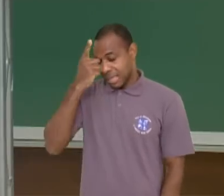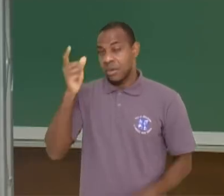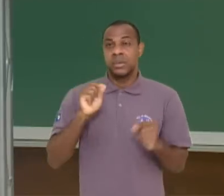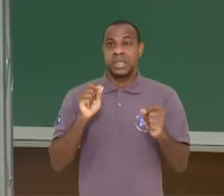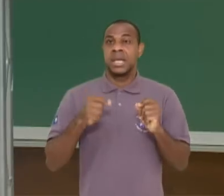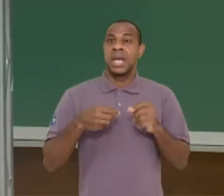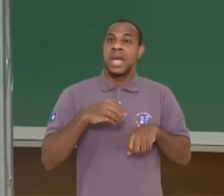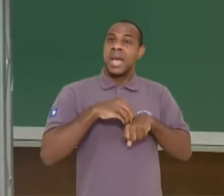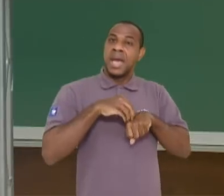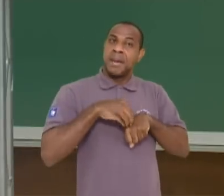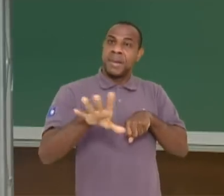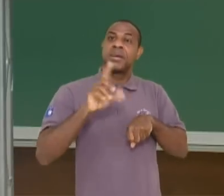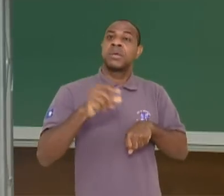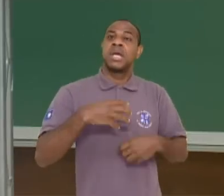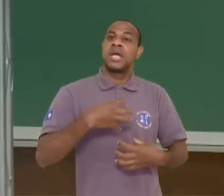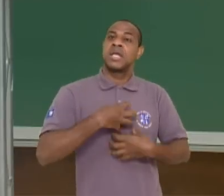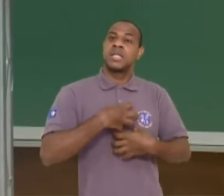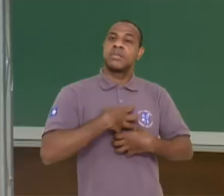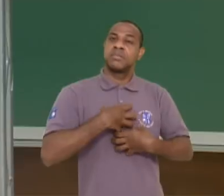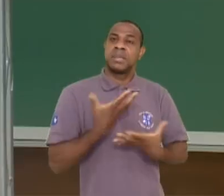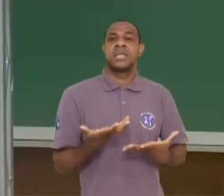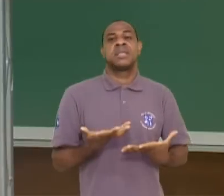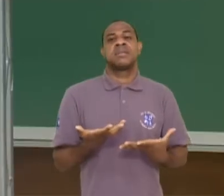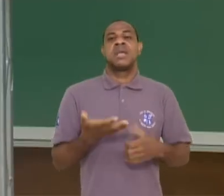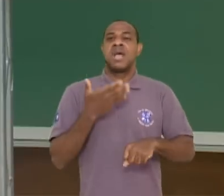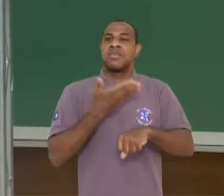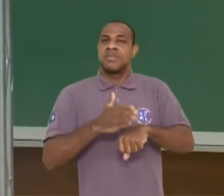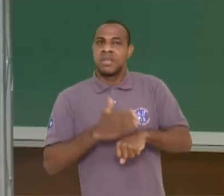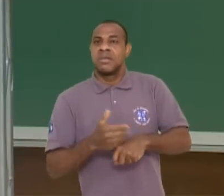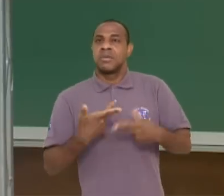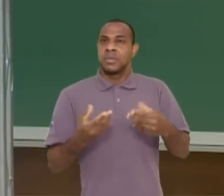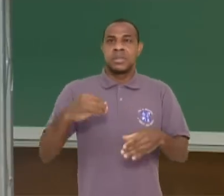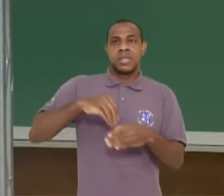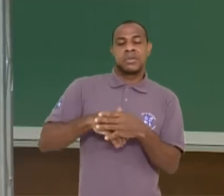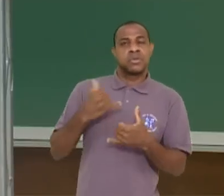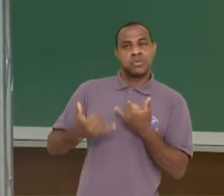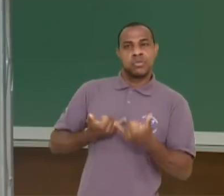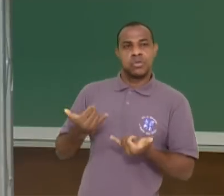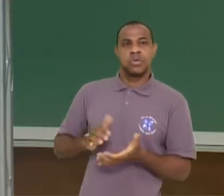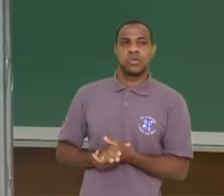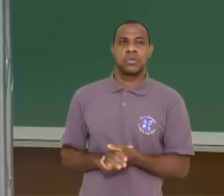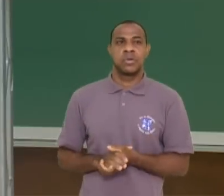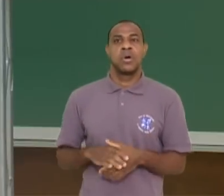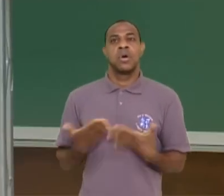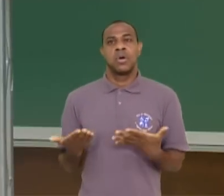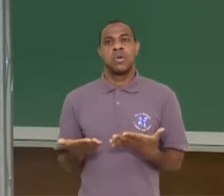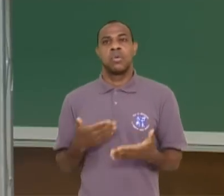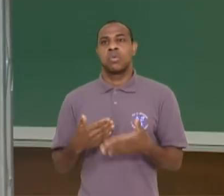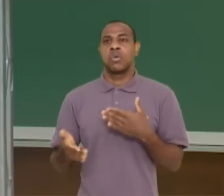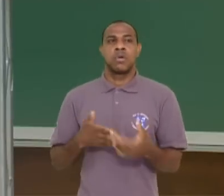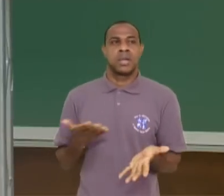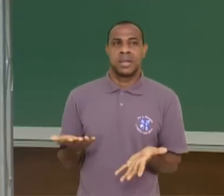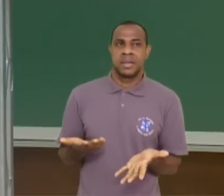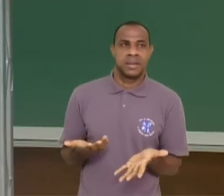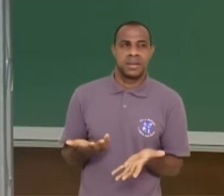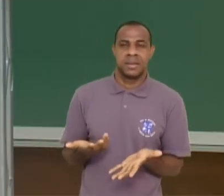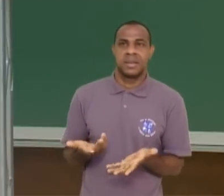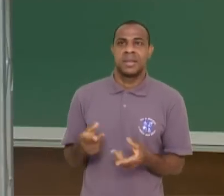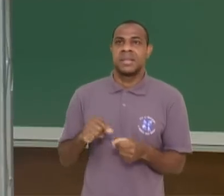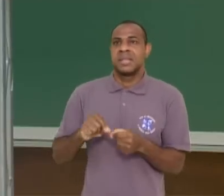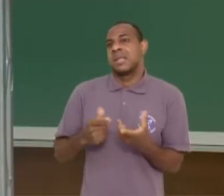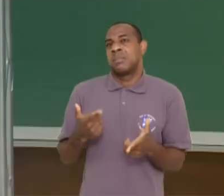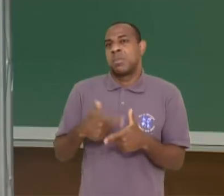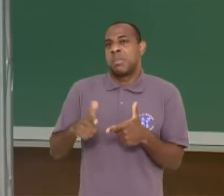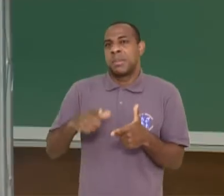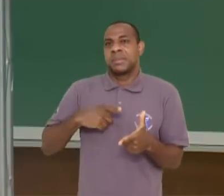passar às vezes ali um sentimento ou uma atividade, se for dentro de um jogo, alguma situação que está sendo colocada através de gestos. Então eu